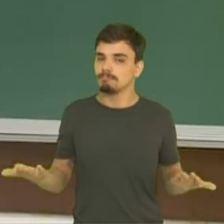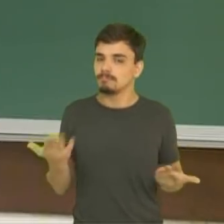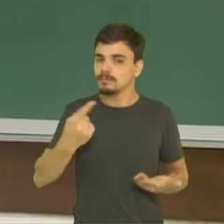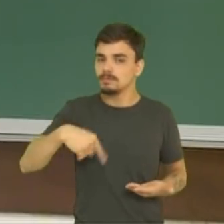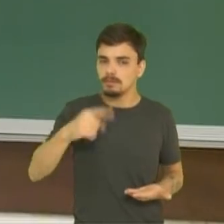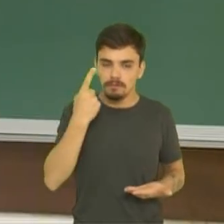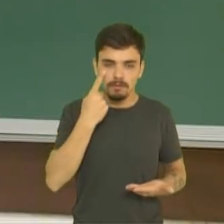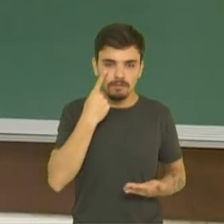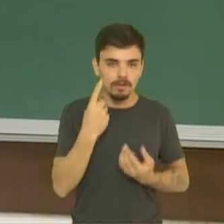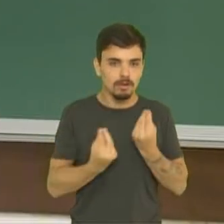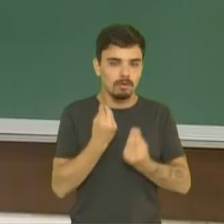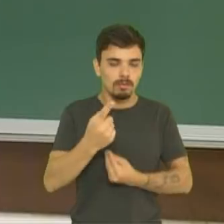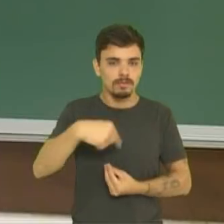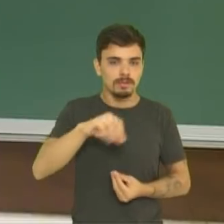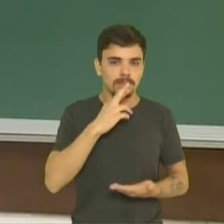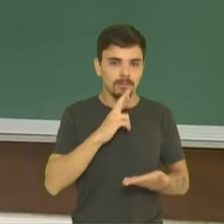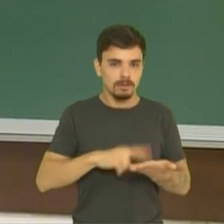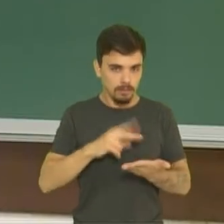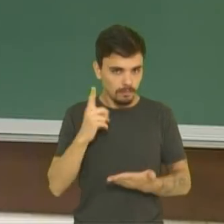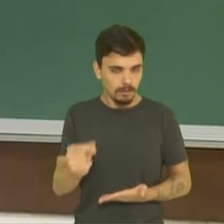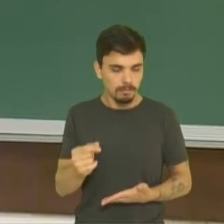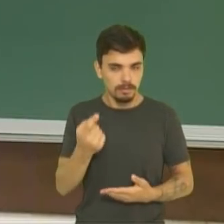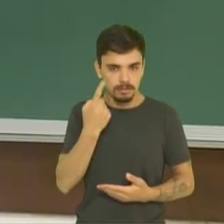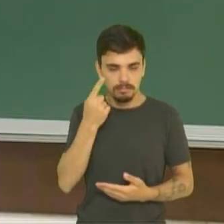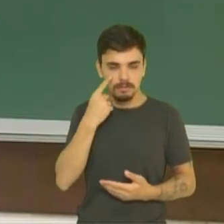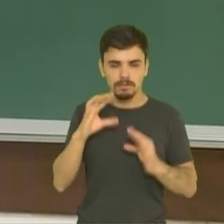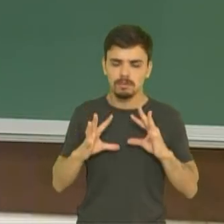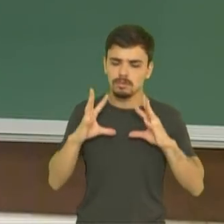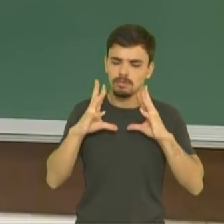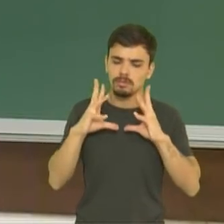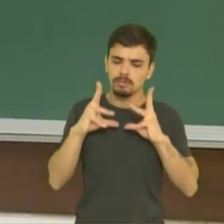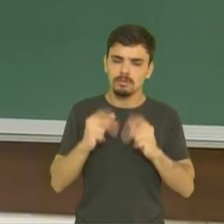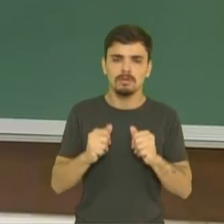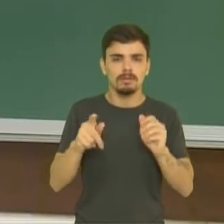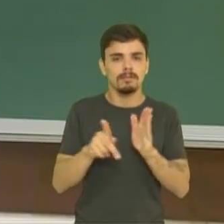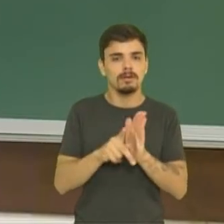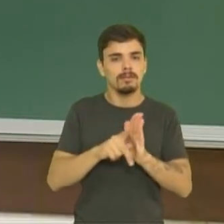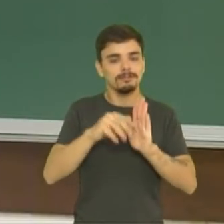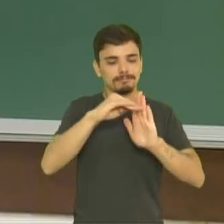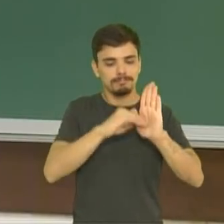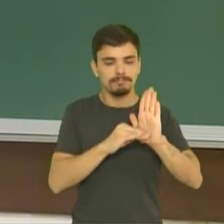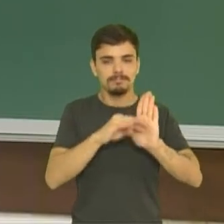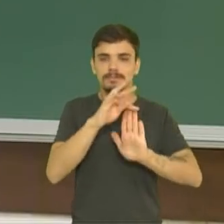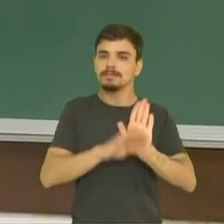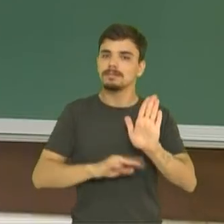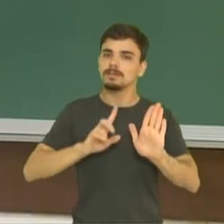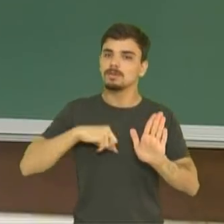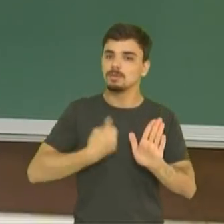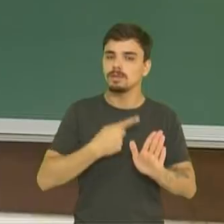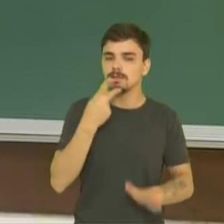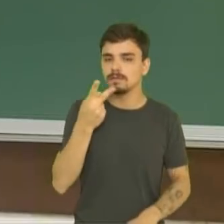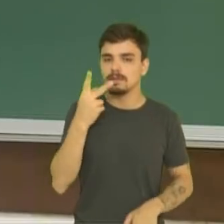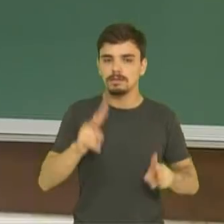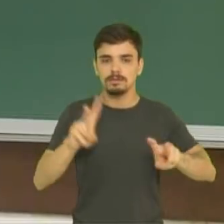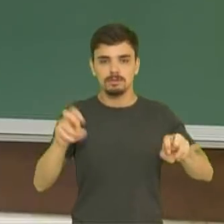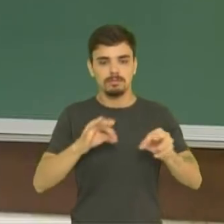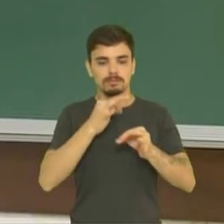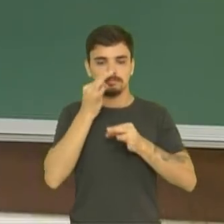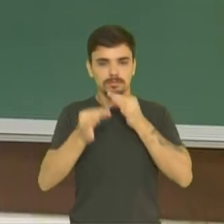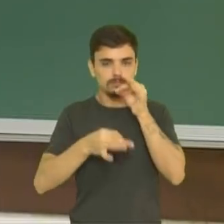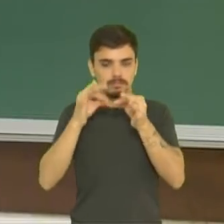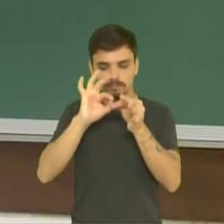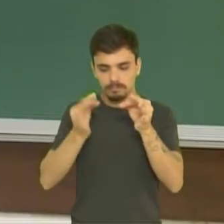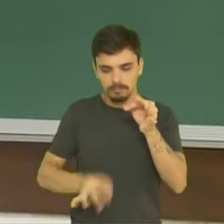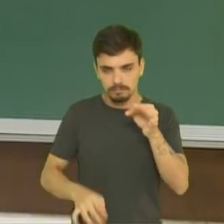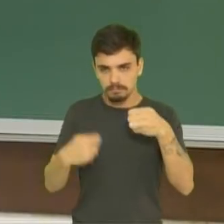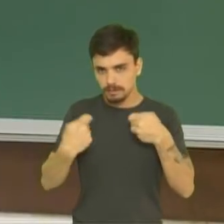Então, vamos ver o que você respondeu? Vamos lá? Vamos ver todas aquelas partes do texto que a gente diz que um texto dissertativo argumentativo